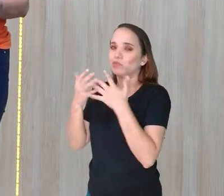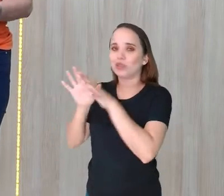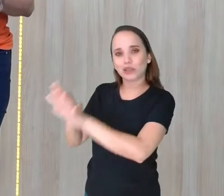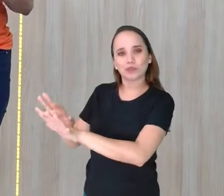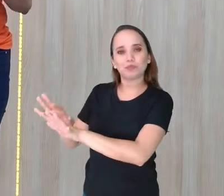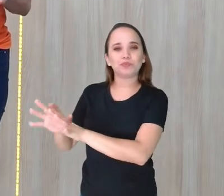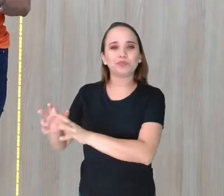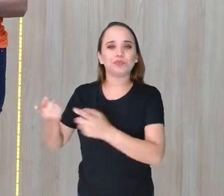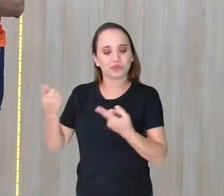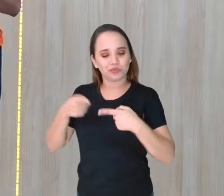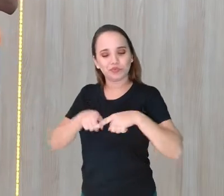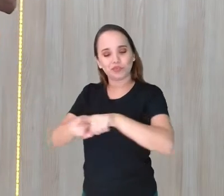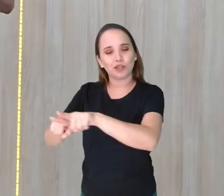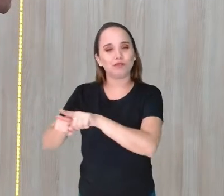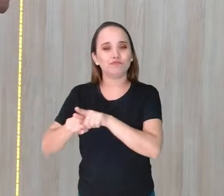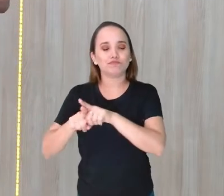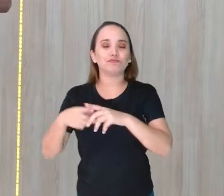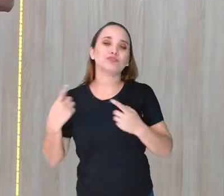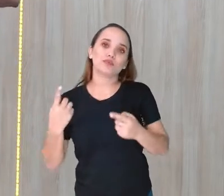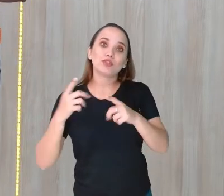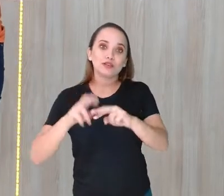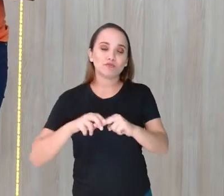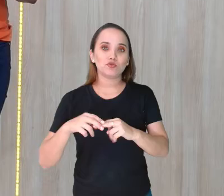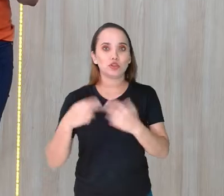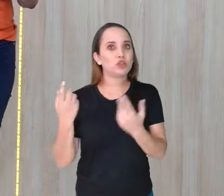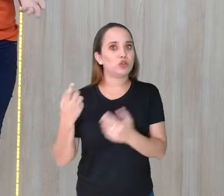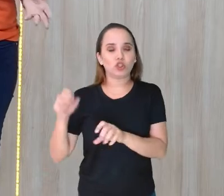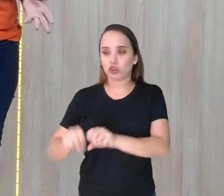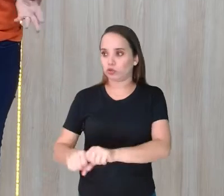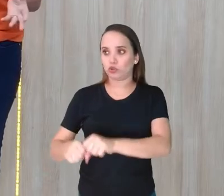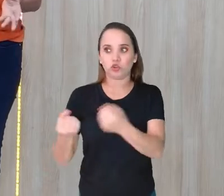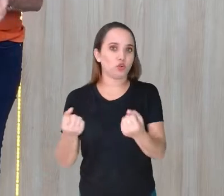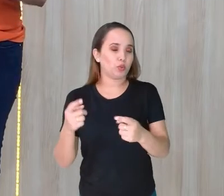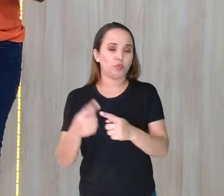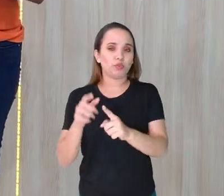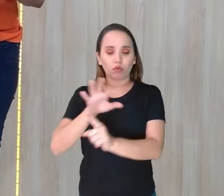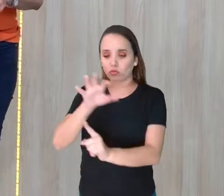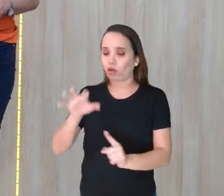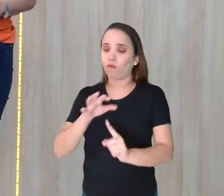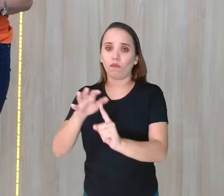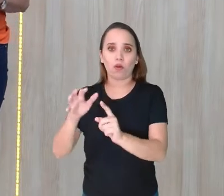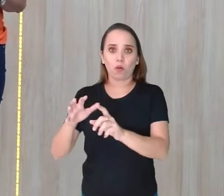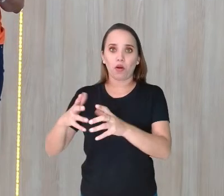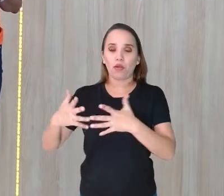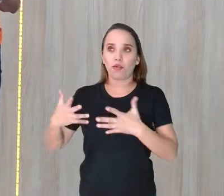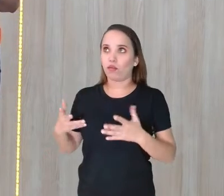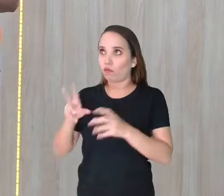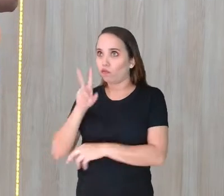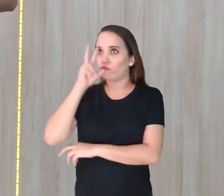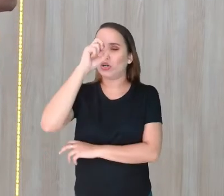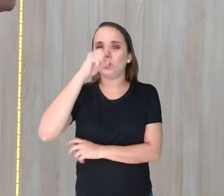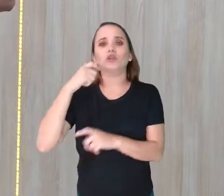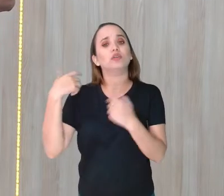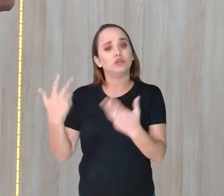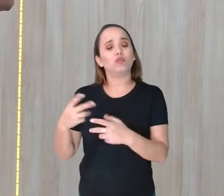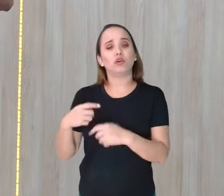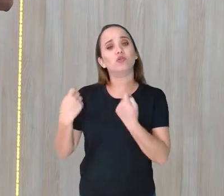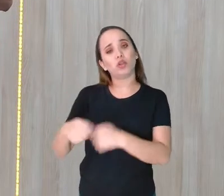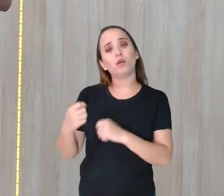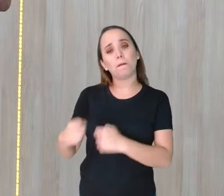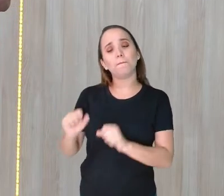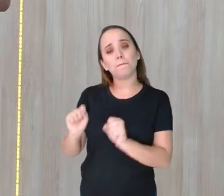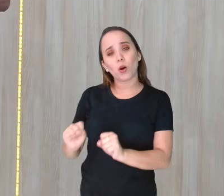aí, para justamente não destruir, se não está afetando de forma intensa, então que a gente possa preservar as espécies para não